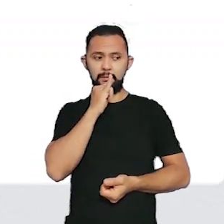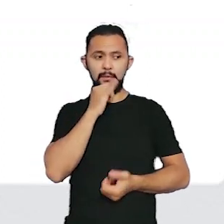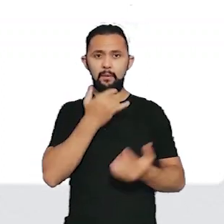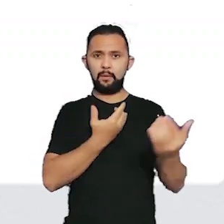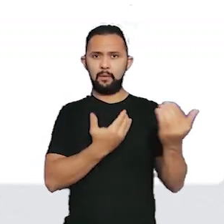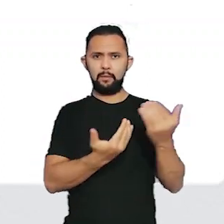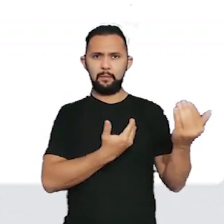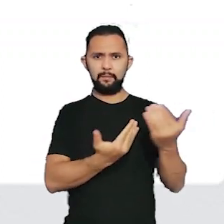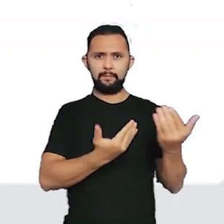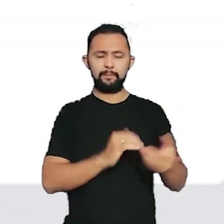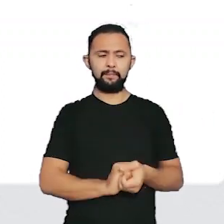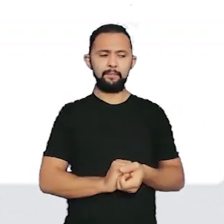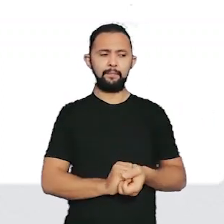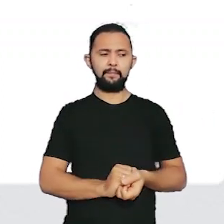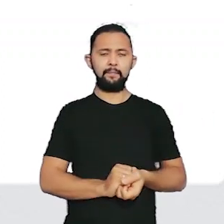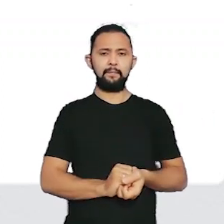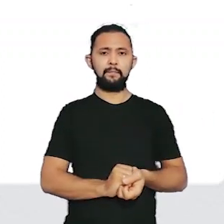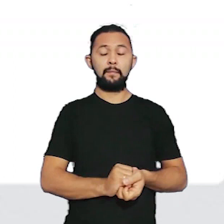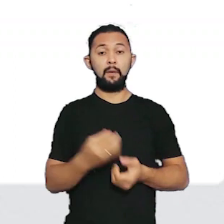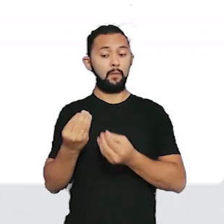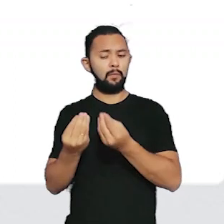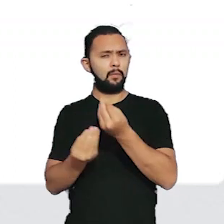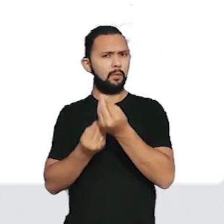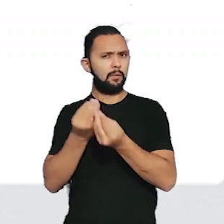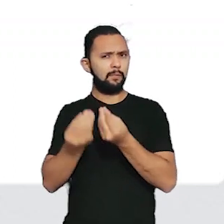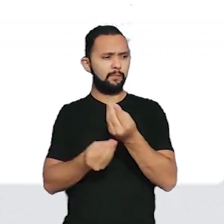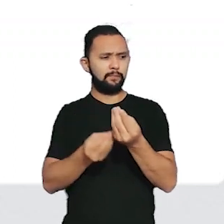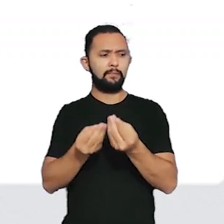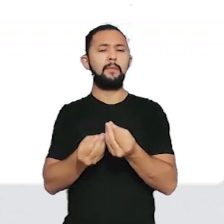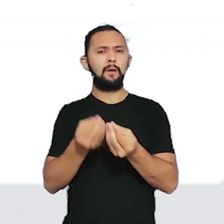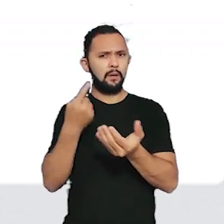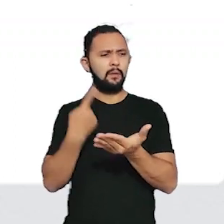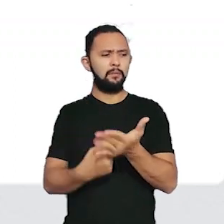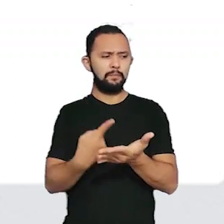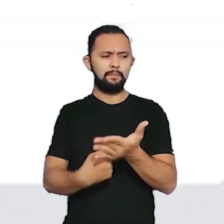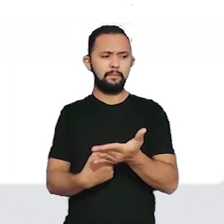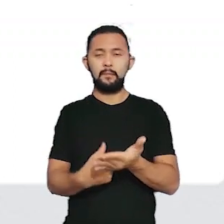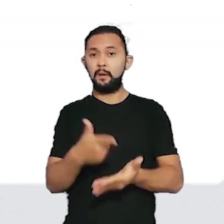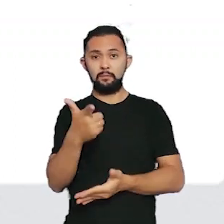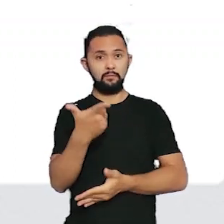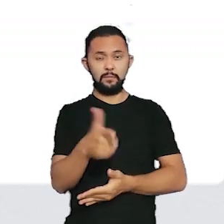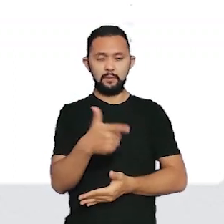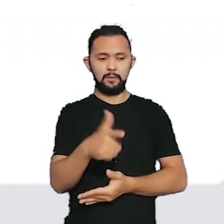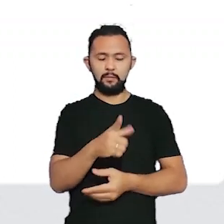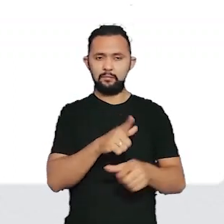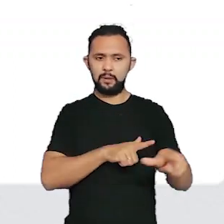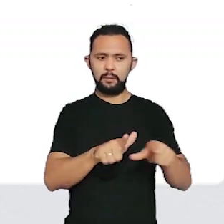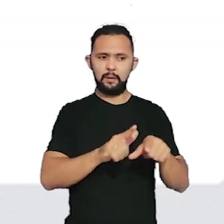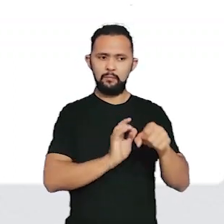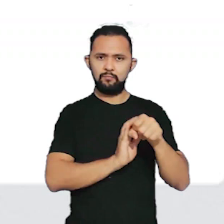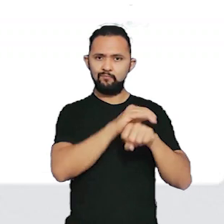estuda muito como eu estudo. Como foi determinado, não haverá plantão. Então eu